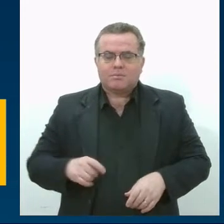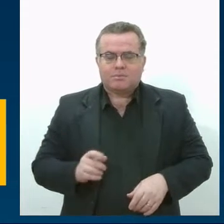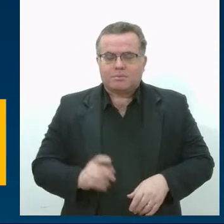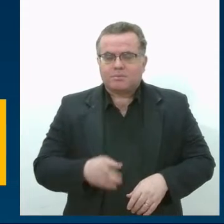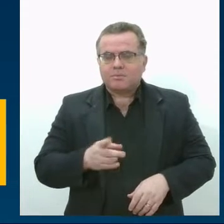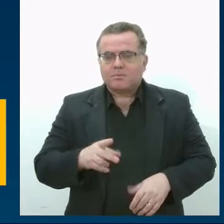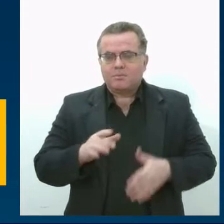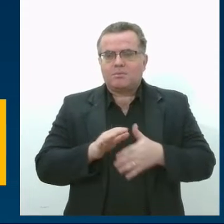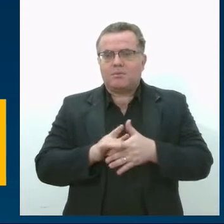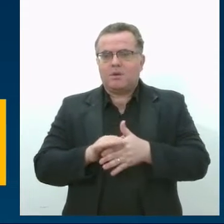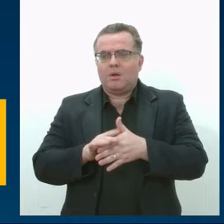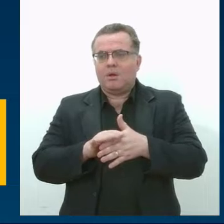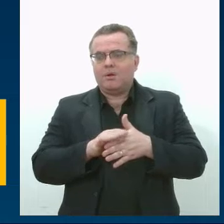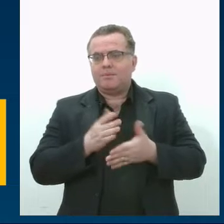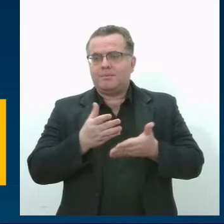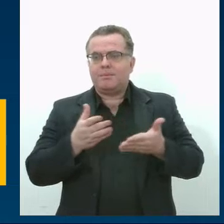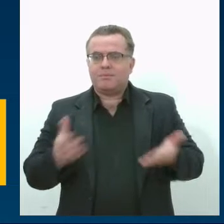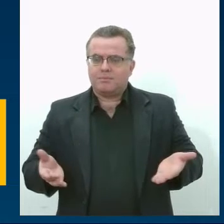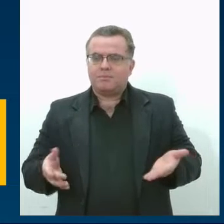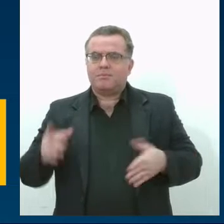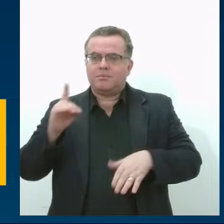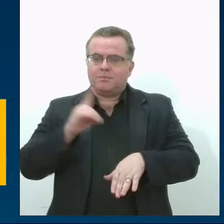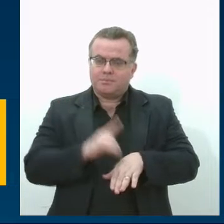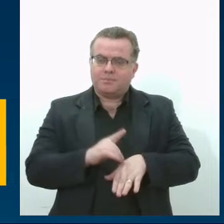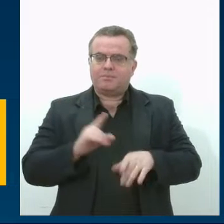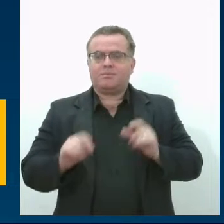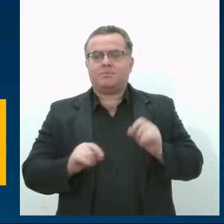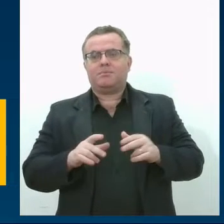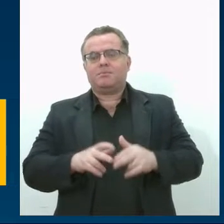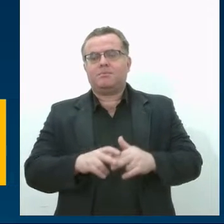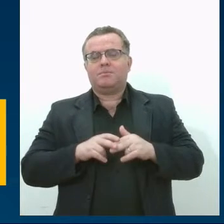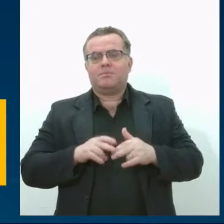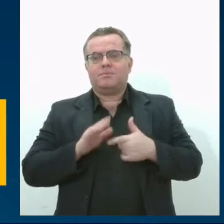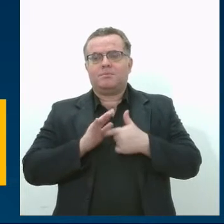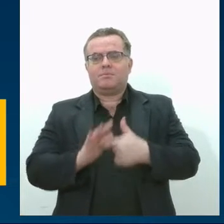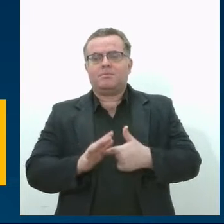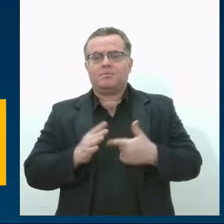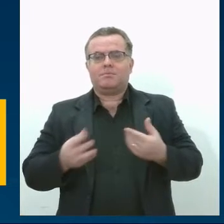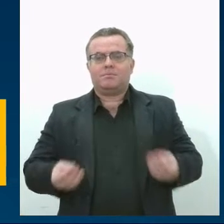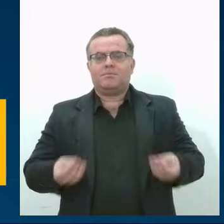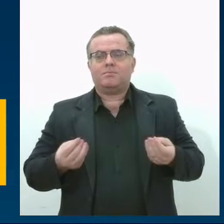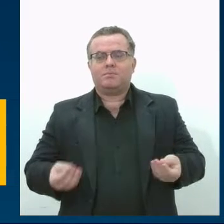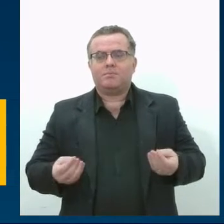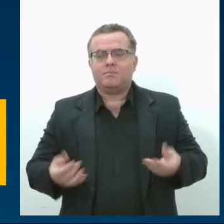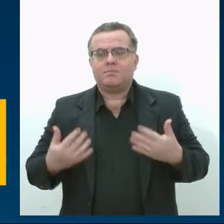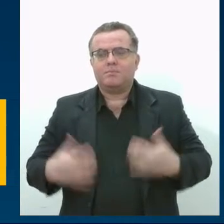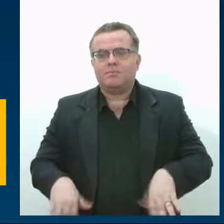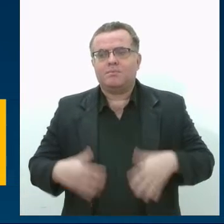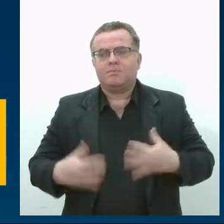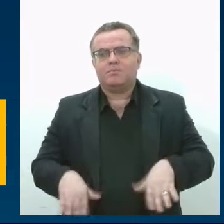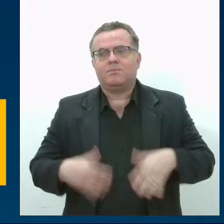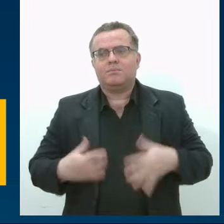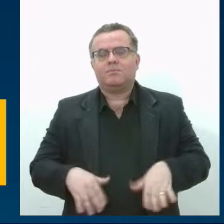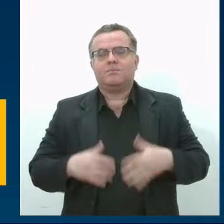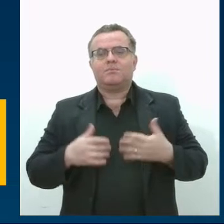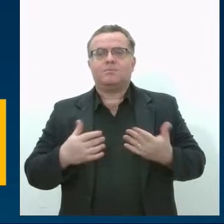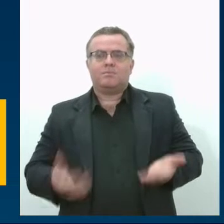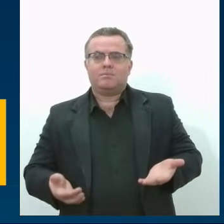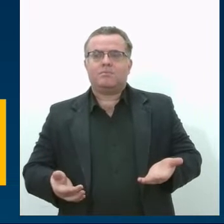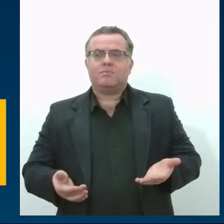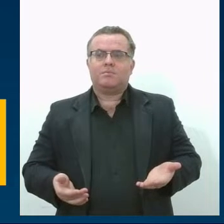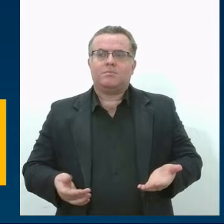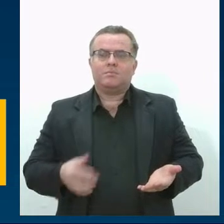aqui por dengue, e isso a gente atribui à circulação, né, à reintrodução da dengue tipo